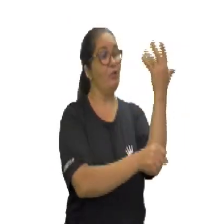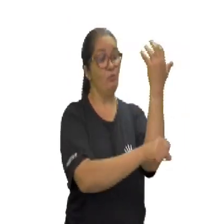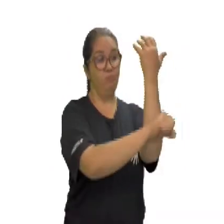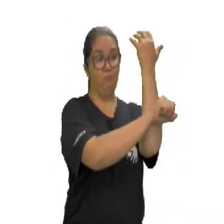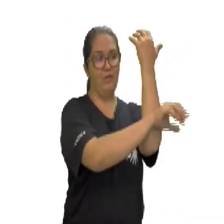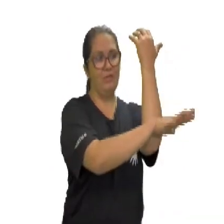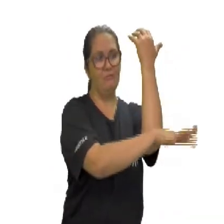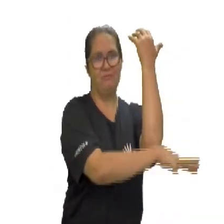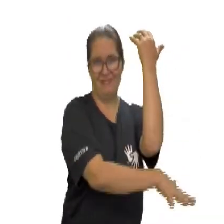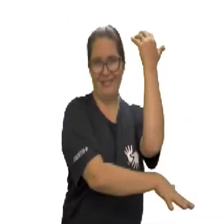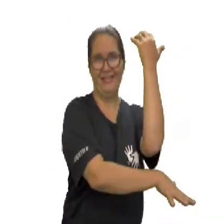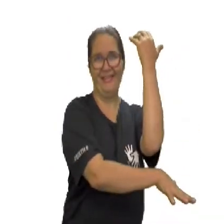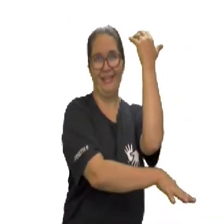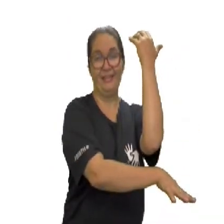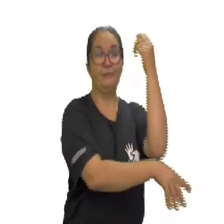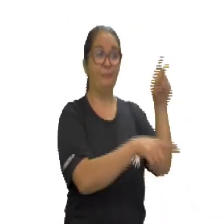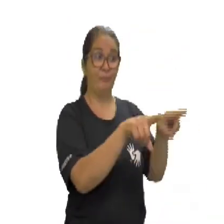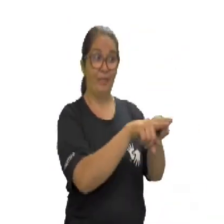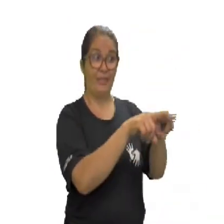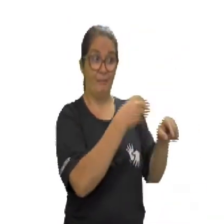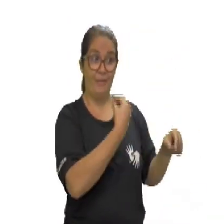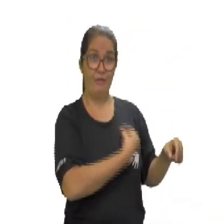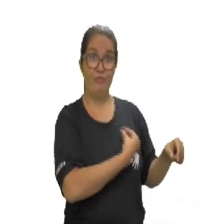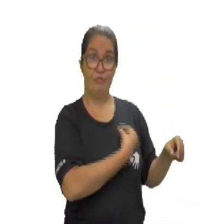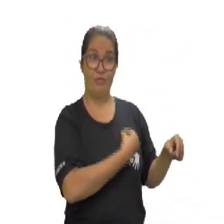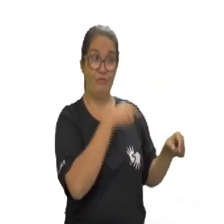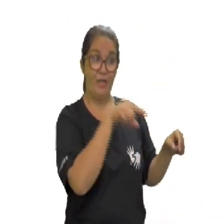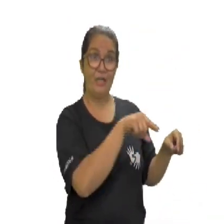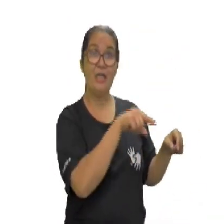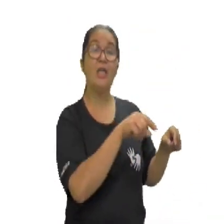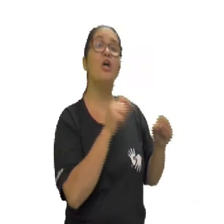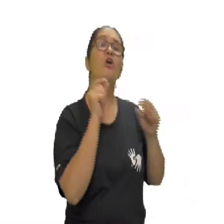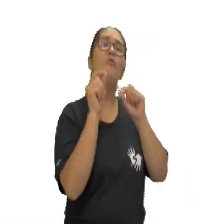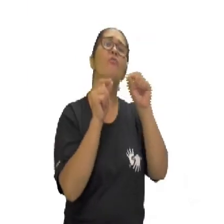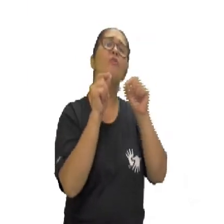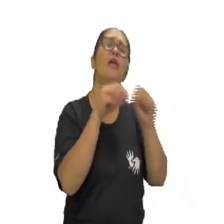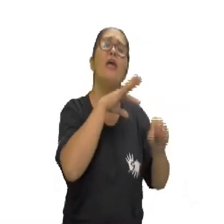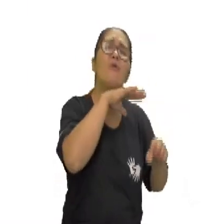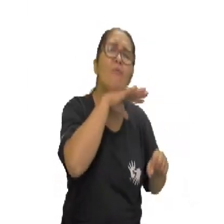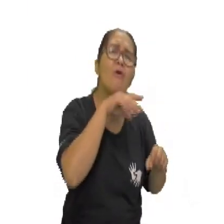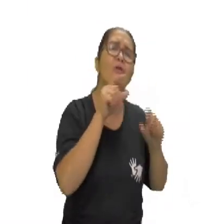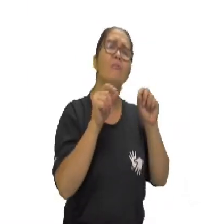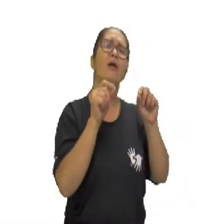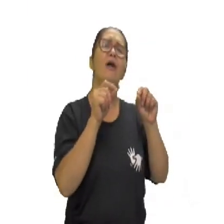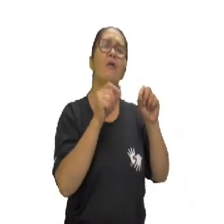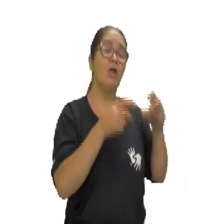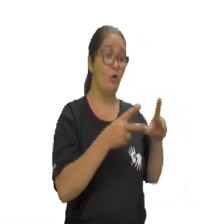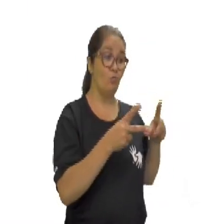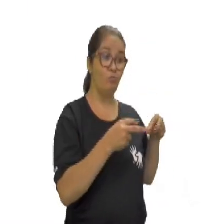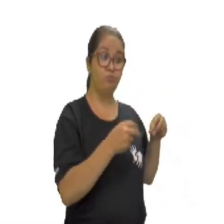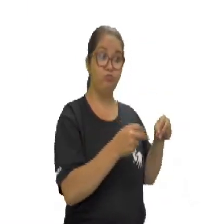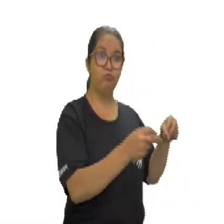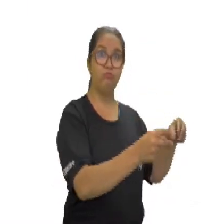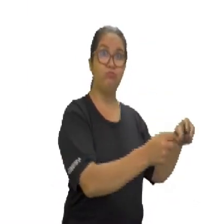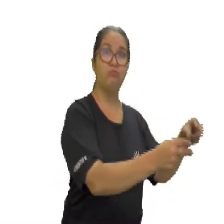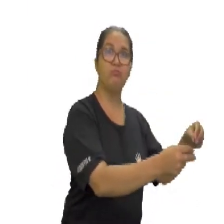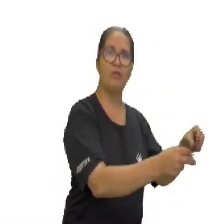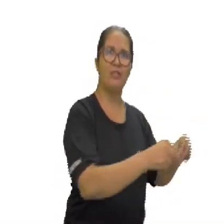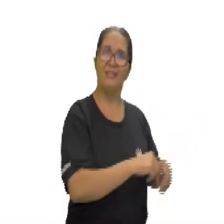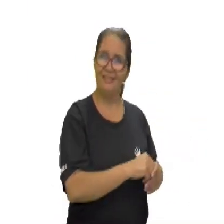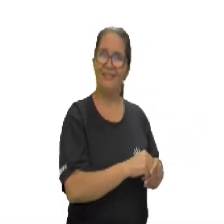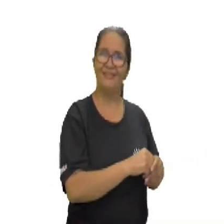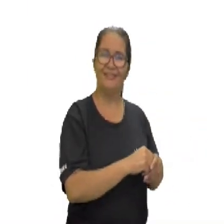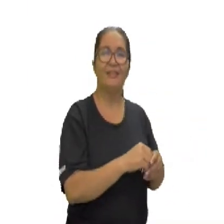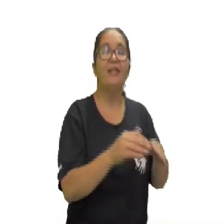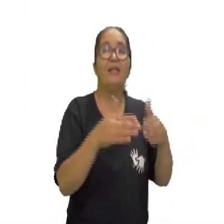vegetação litorânea. Olha o nome, litorânea, próxima ao litoral. É isso que a gente chama. O que